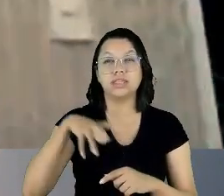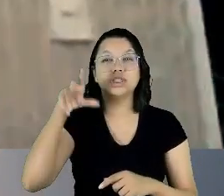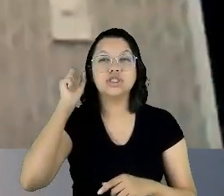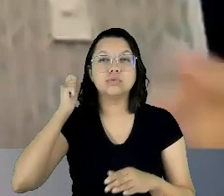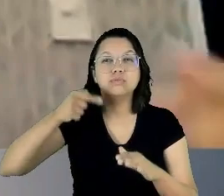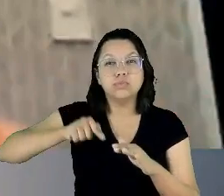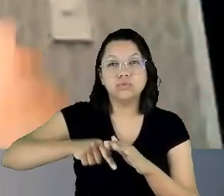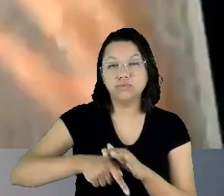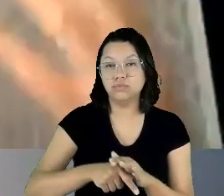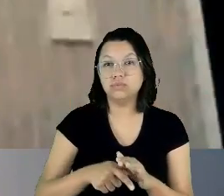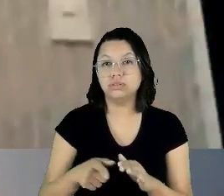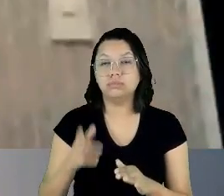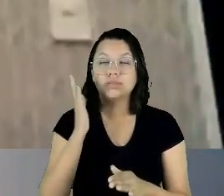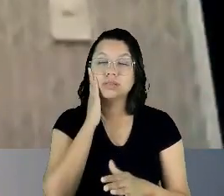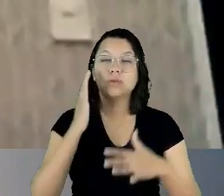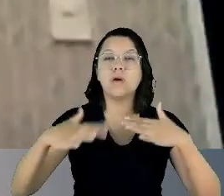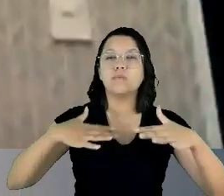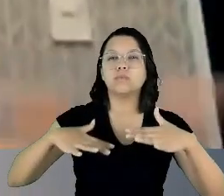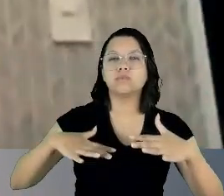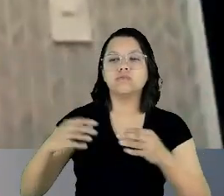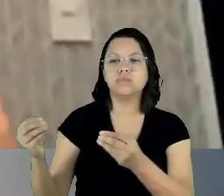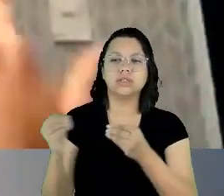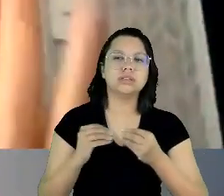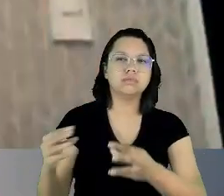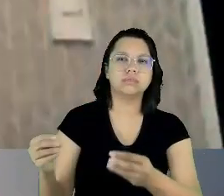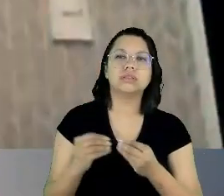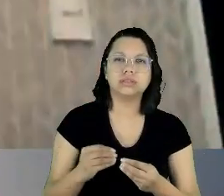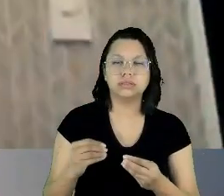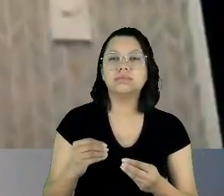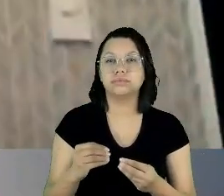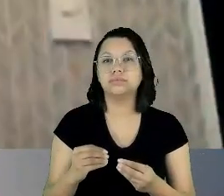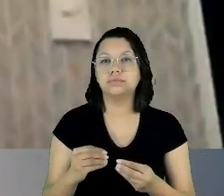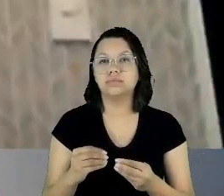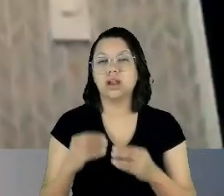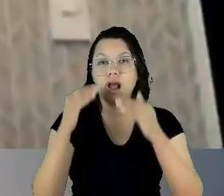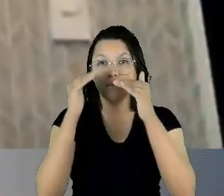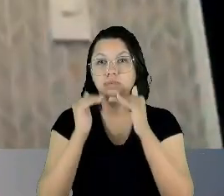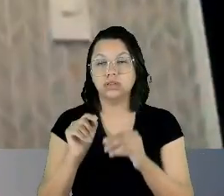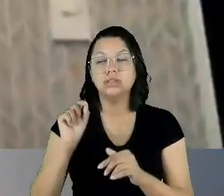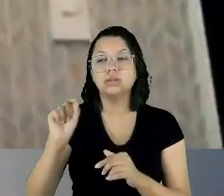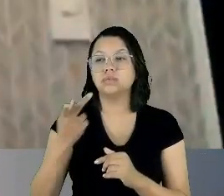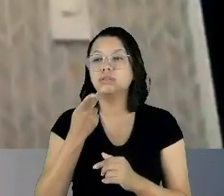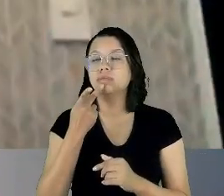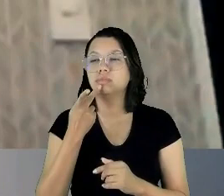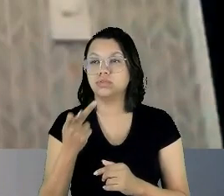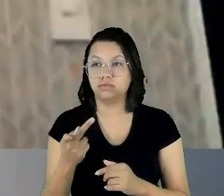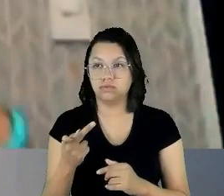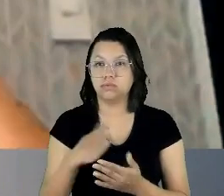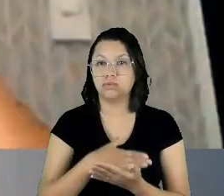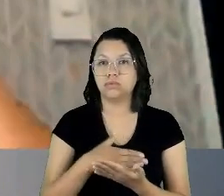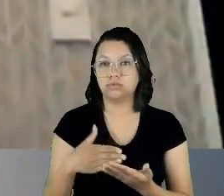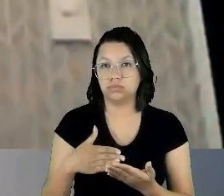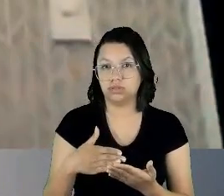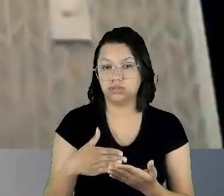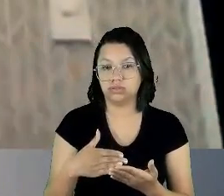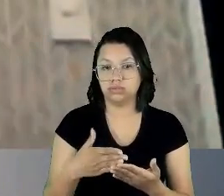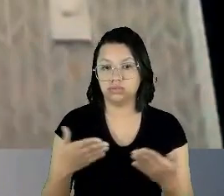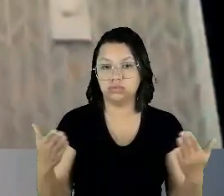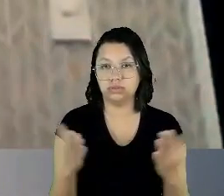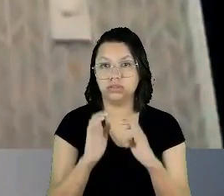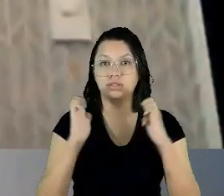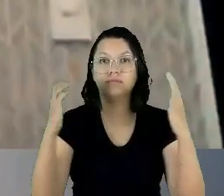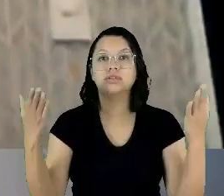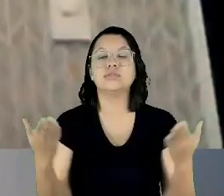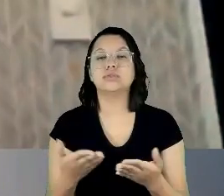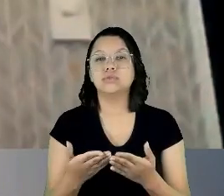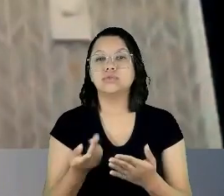escuta ativa para que os movimentos estão trazendo, justamente para a gente cumprir aquilo que a doutora Sayonara diz no começo no nosso